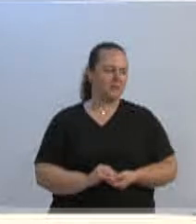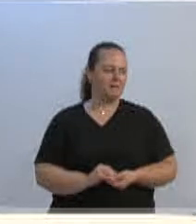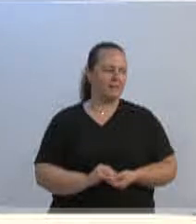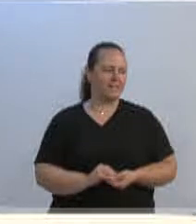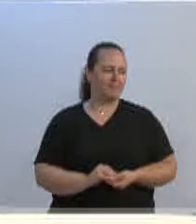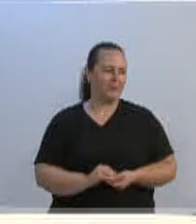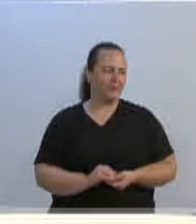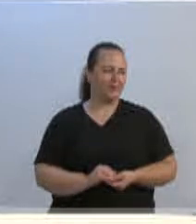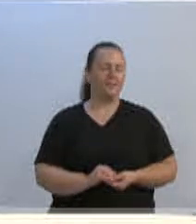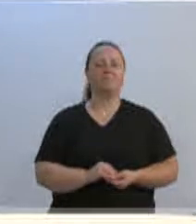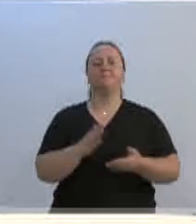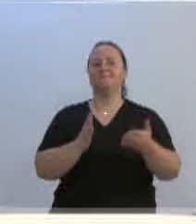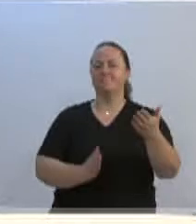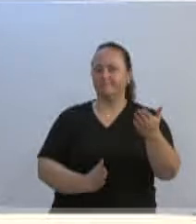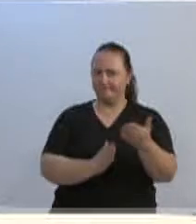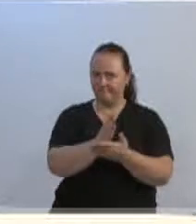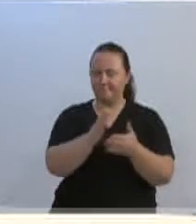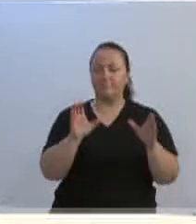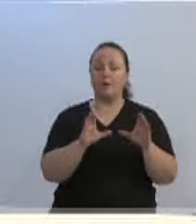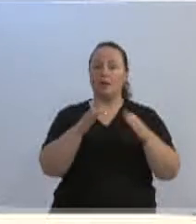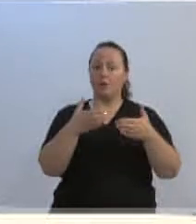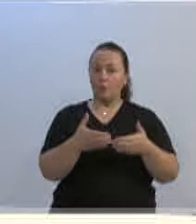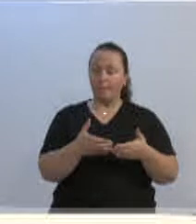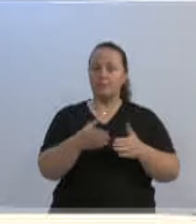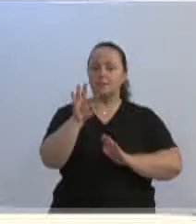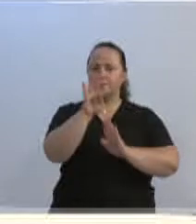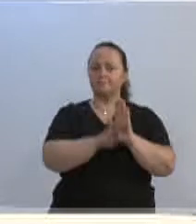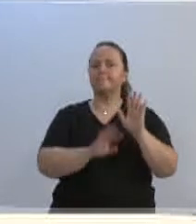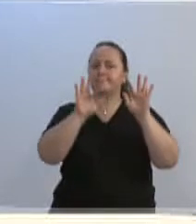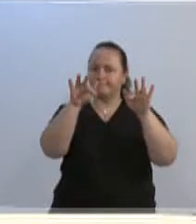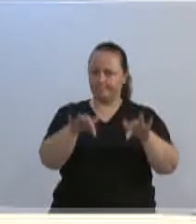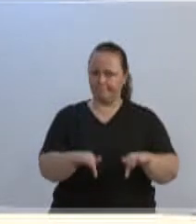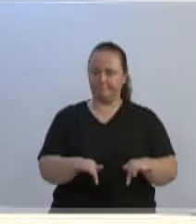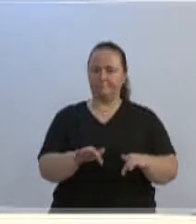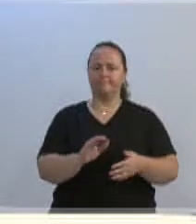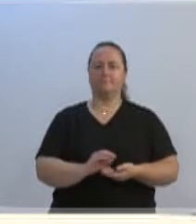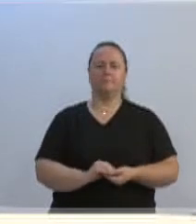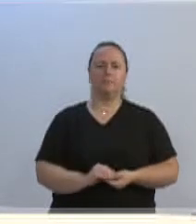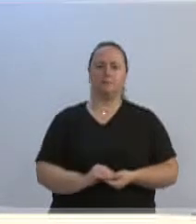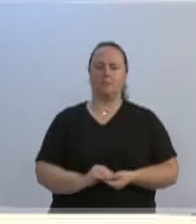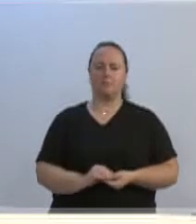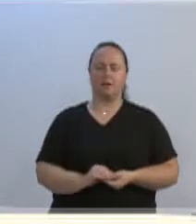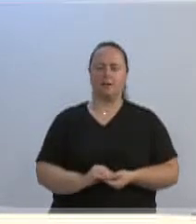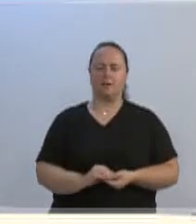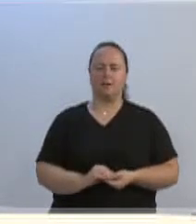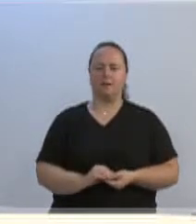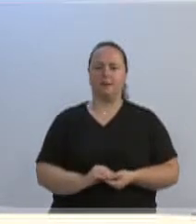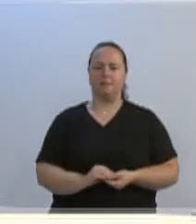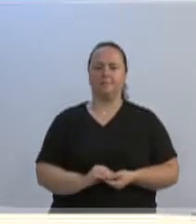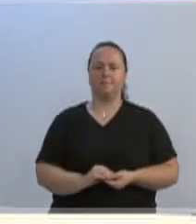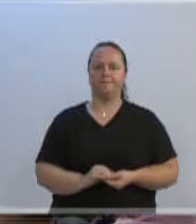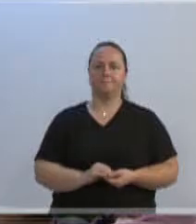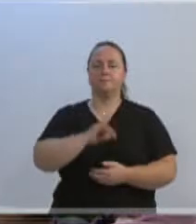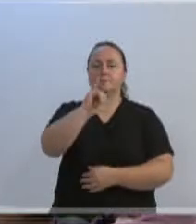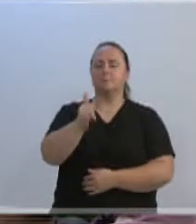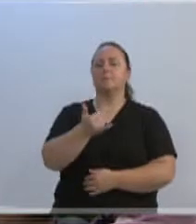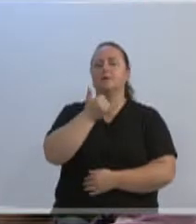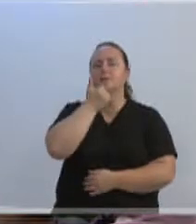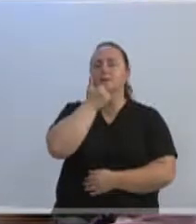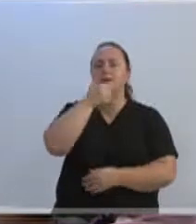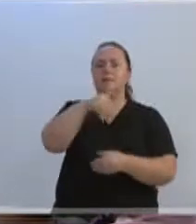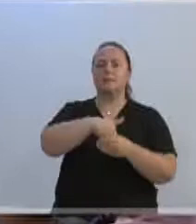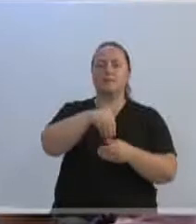aprovado ea comissão de redação final a justificativa de voto